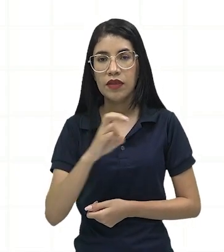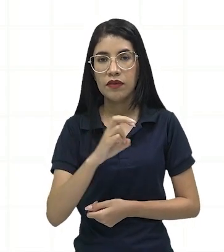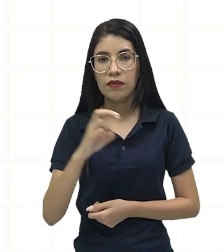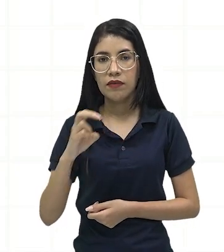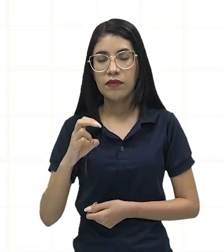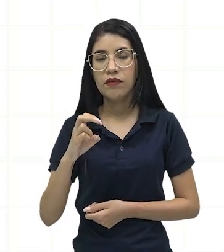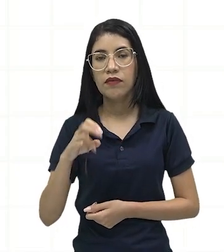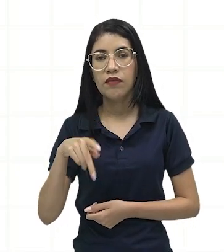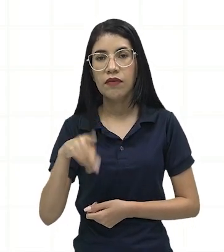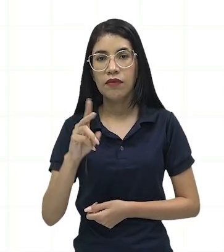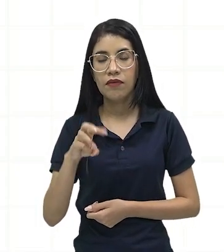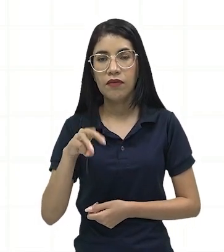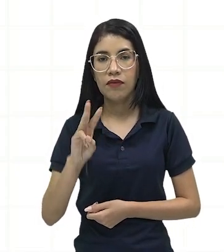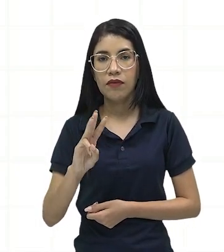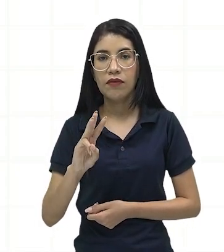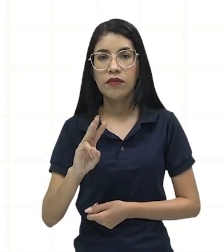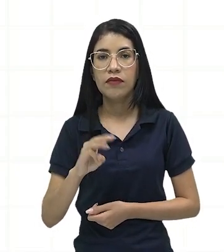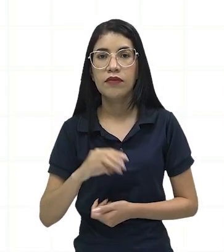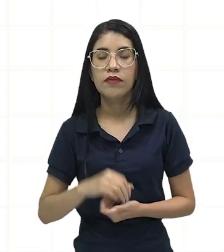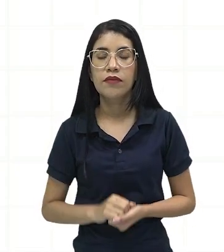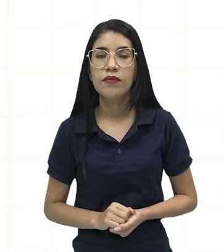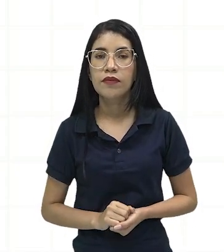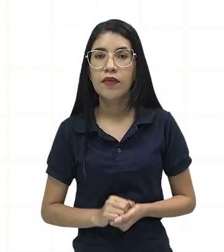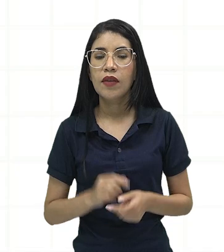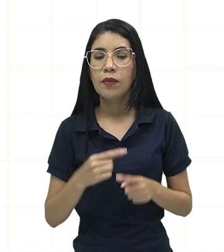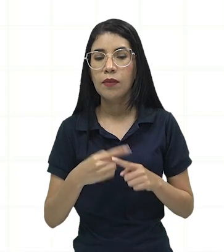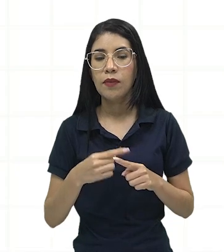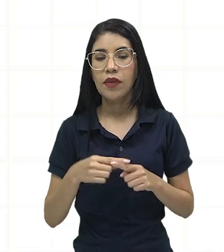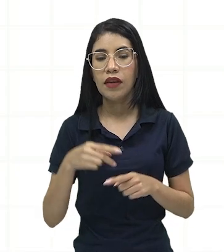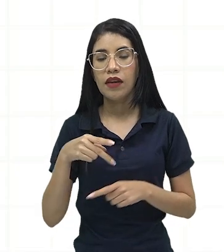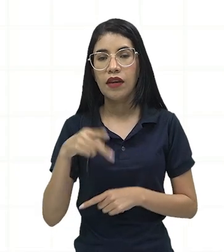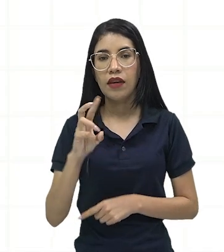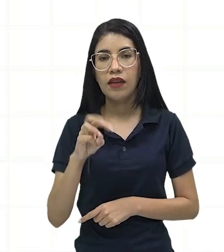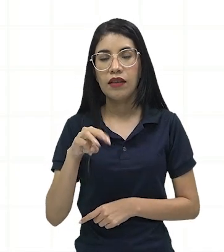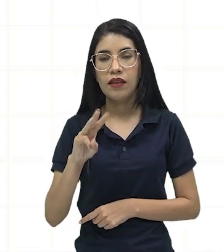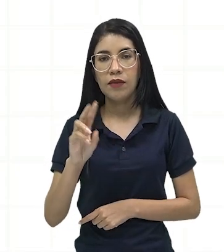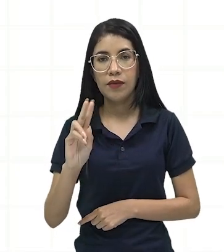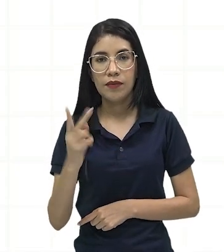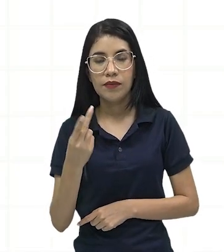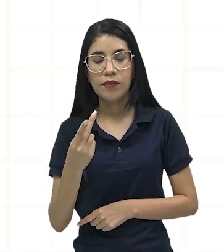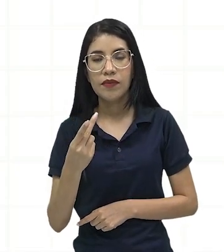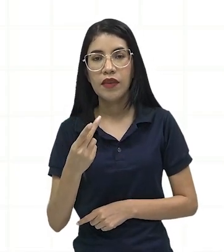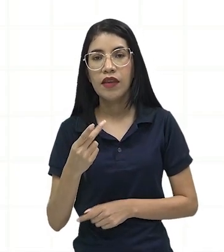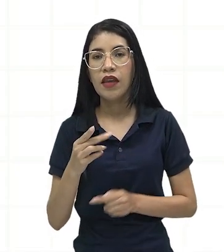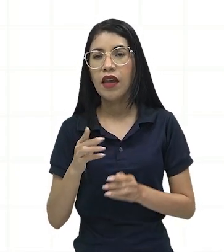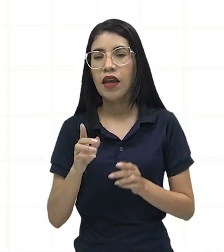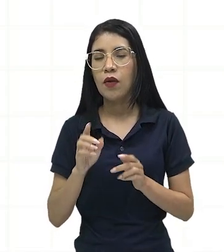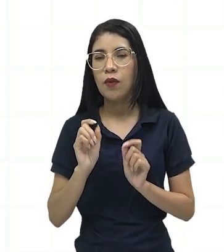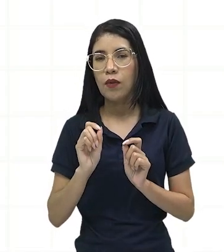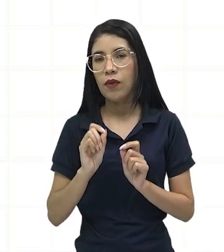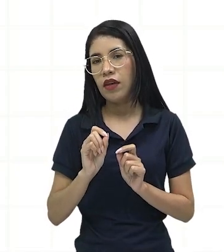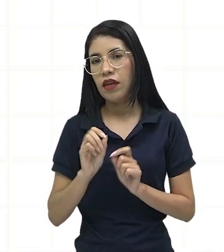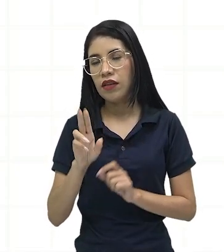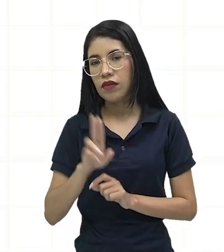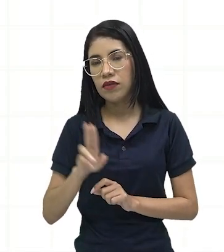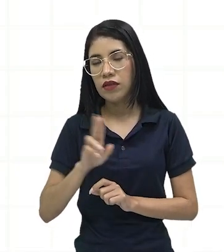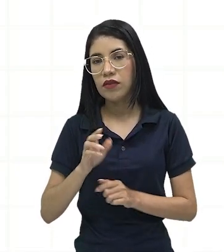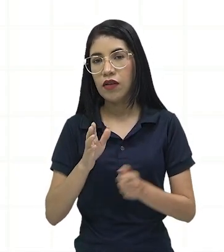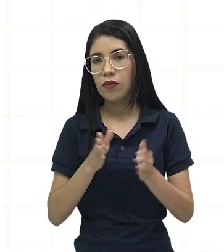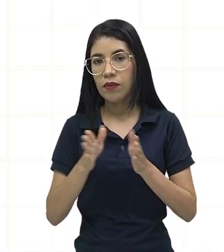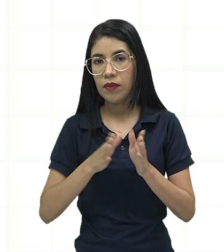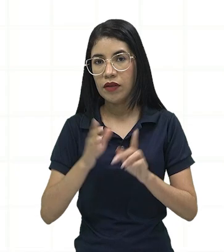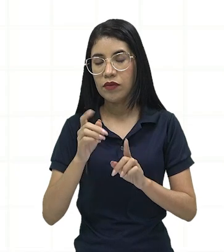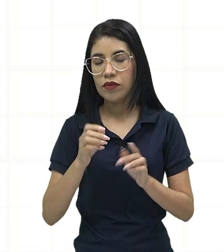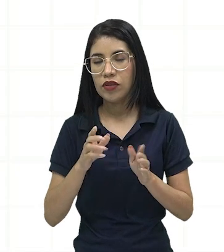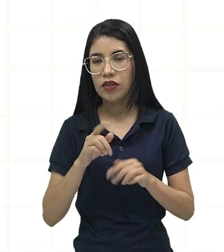17,55 kWh. Por que kWh? É a medida ali de tempo que a gente está utilizando, tá? Para